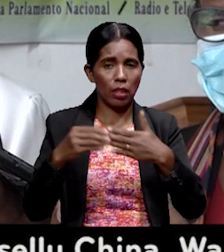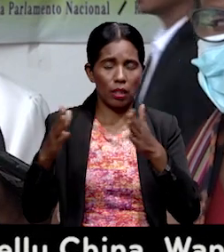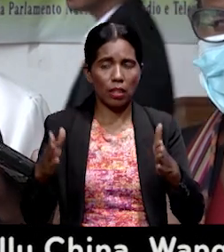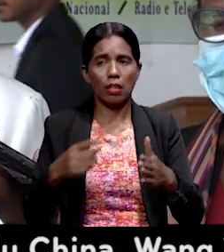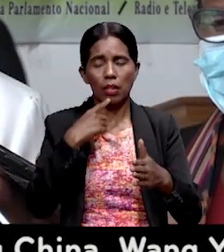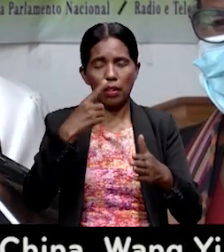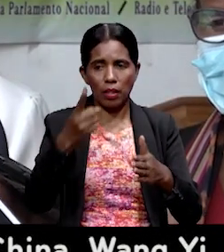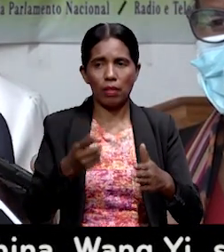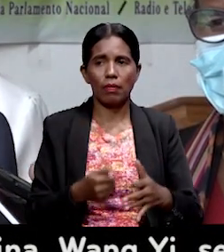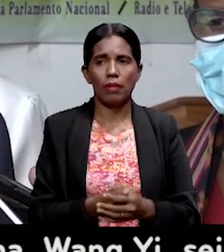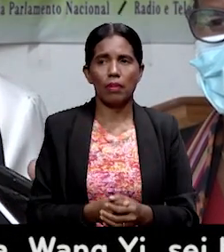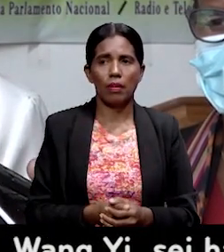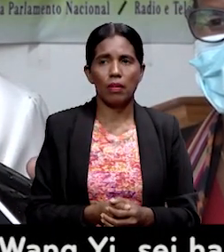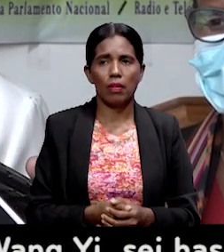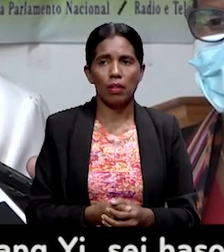hatete dihan